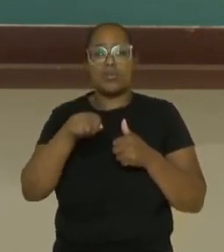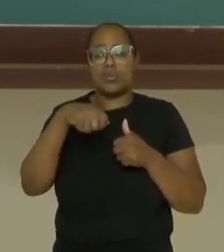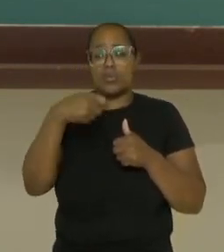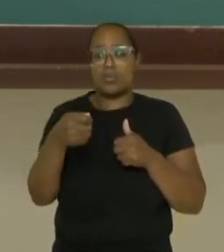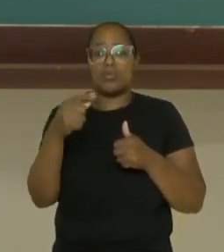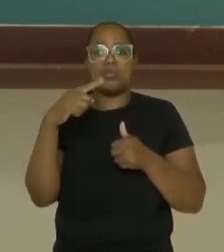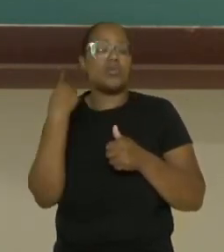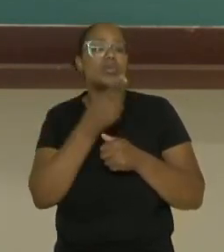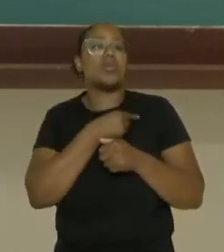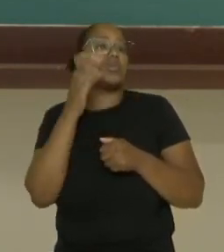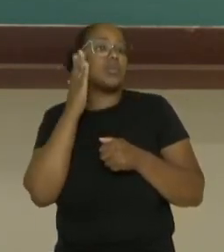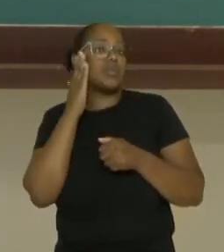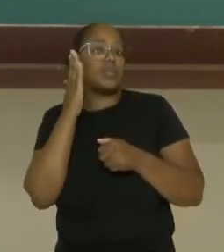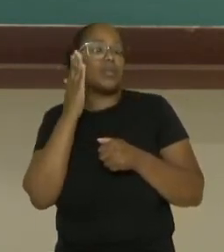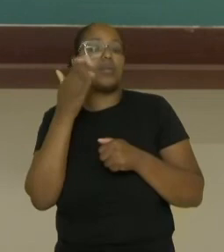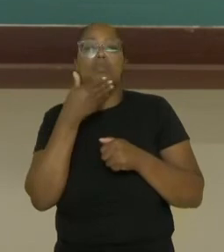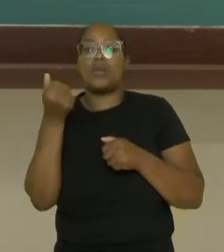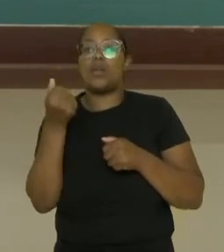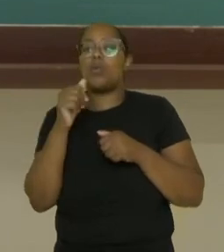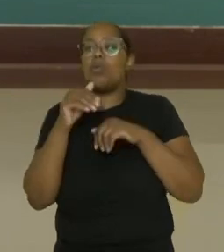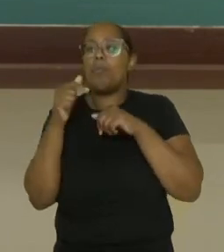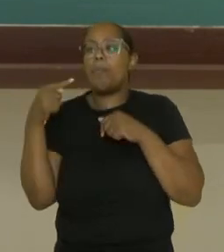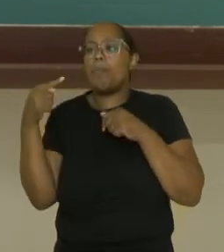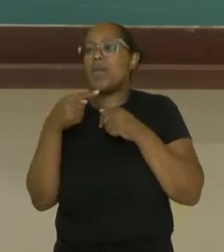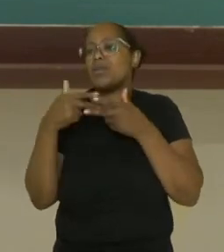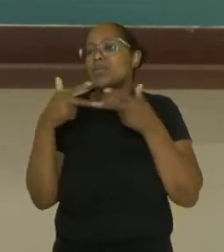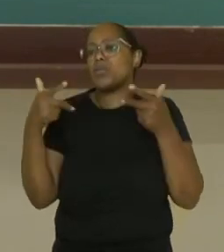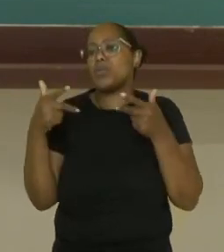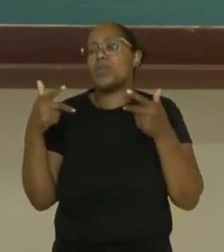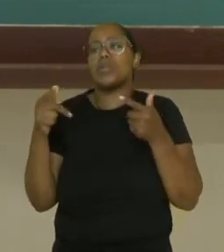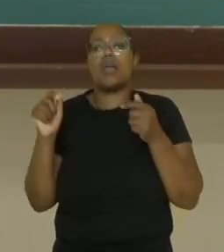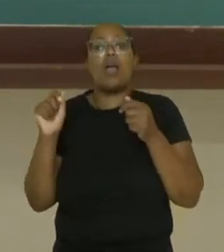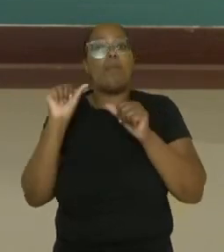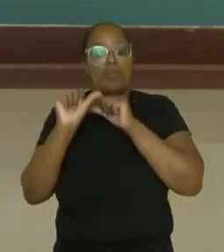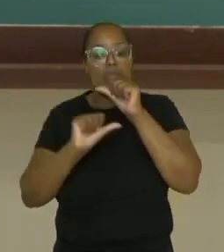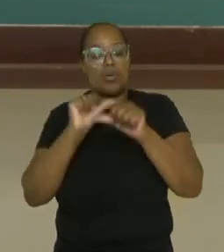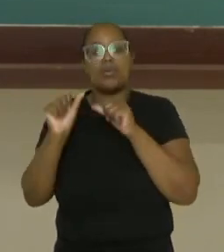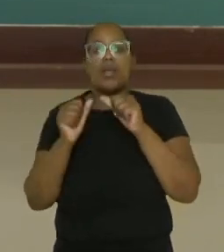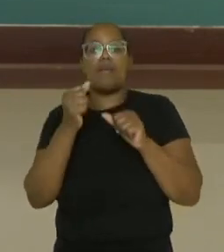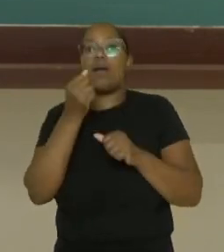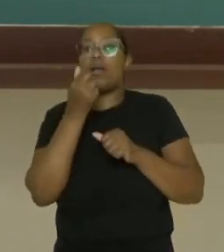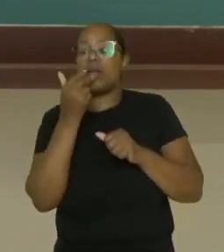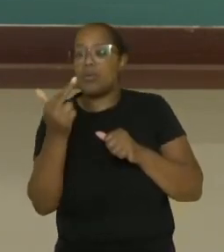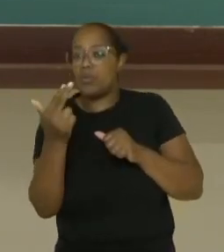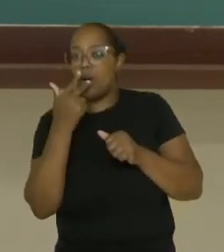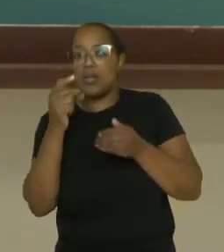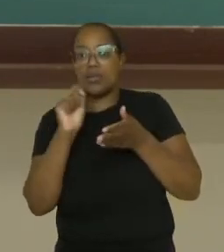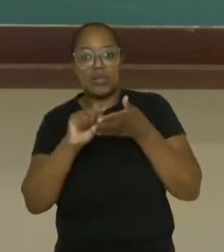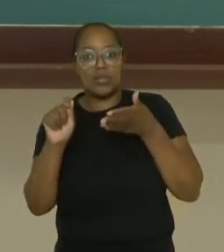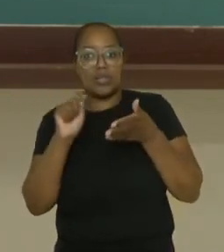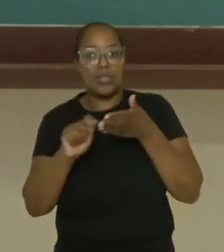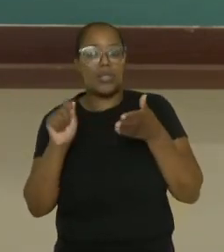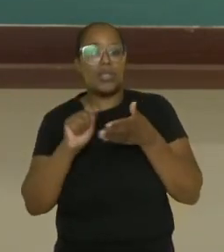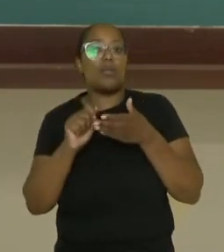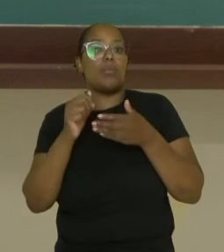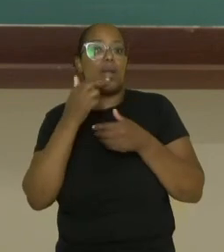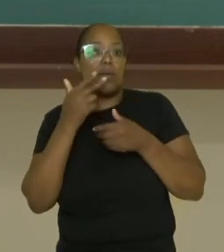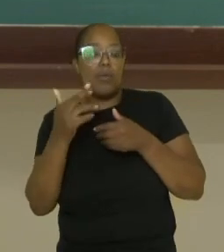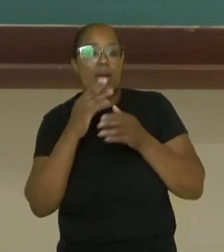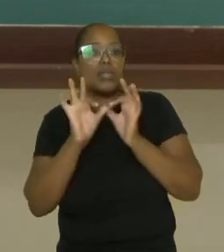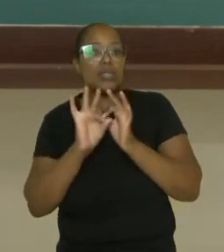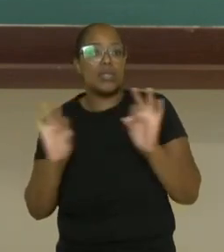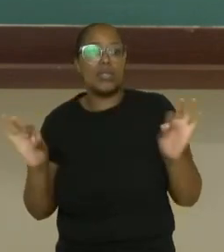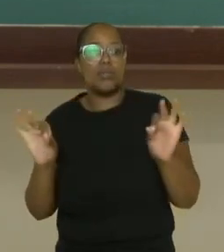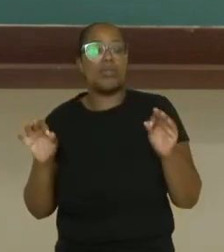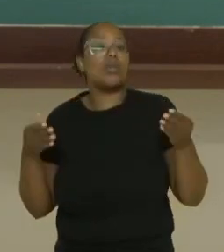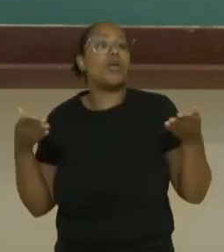entendemos melhor, né? Com menos ruído. Então, é transformar uma linguagem escrita numa linguagem simbólica. E